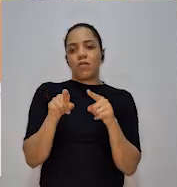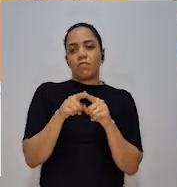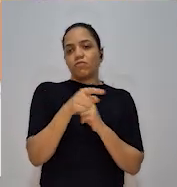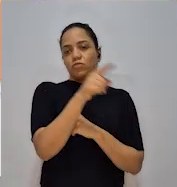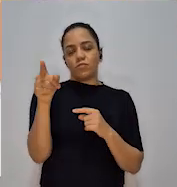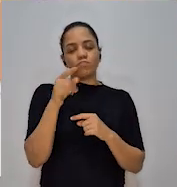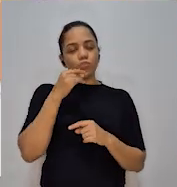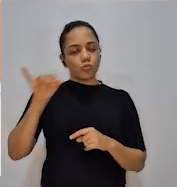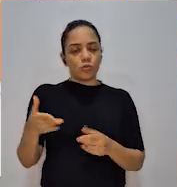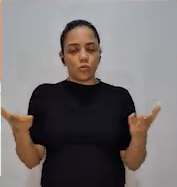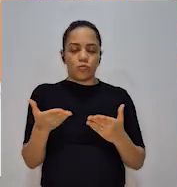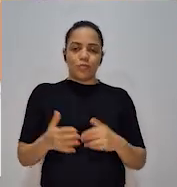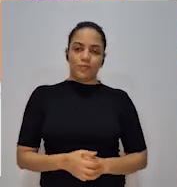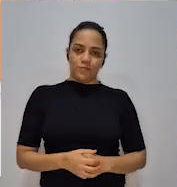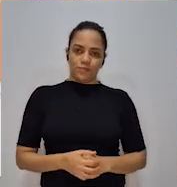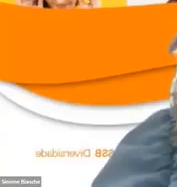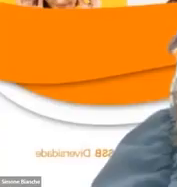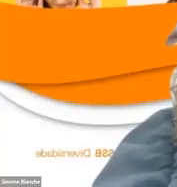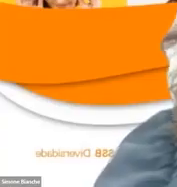com vocês.